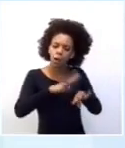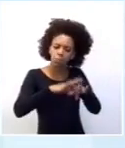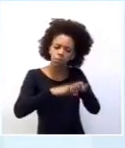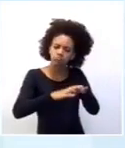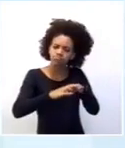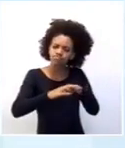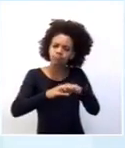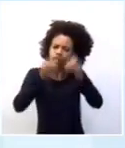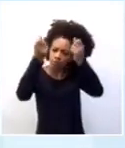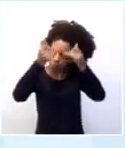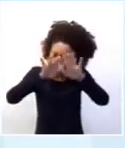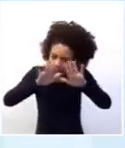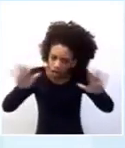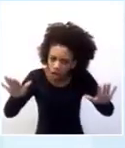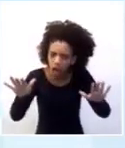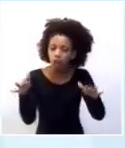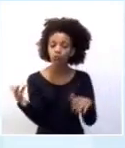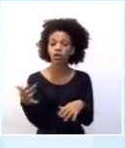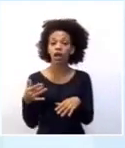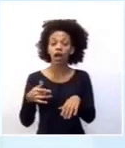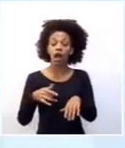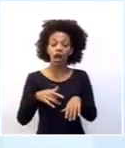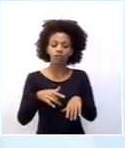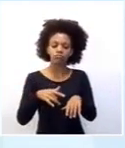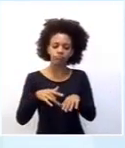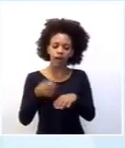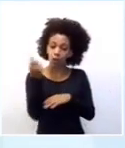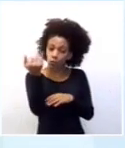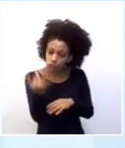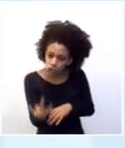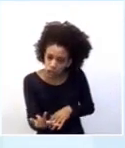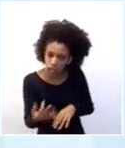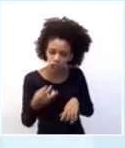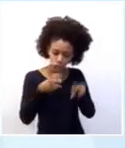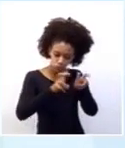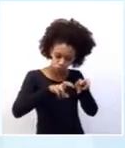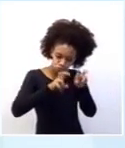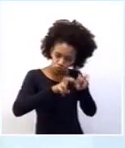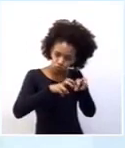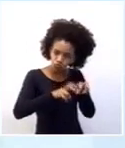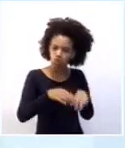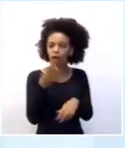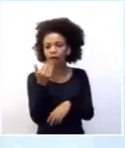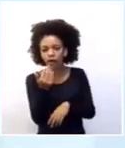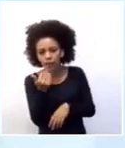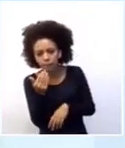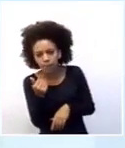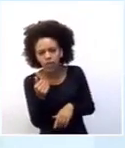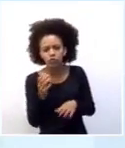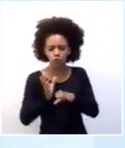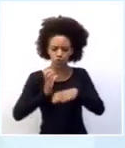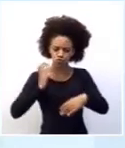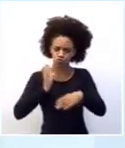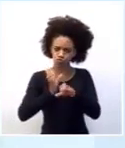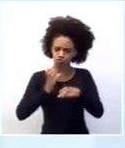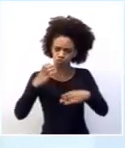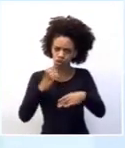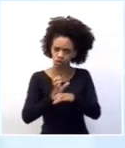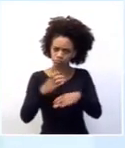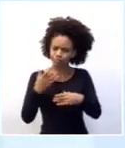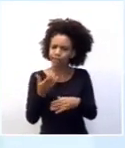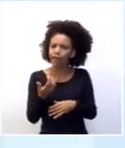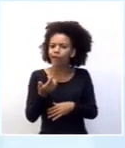eu contabilizar a produção de alimentos, ela vai permitir que eu faça grandes obras de engenharia. Eu não consigo fazer uma construção